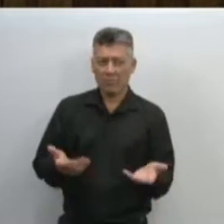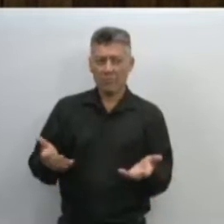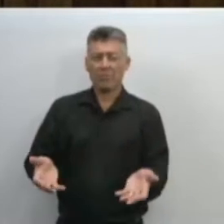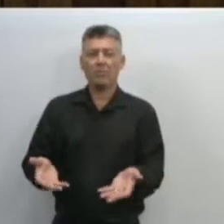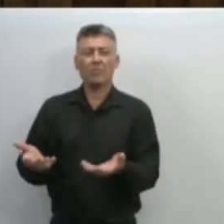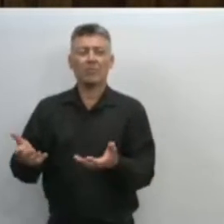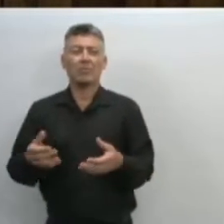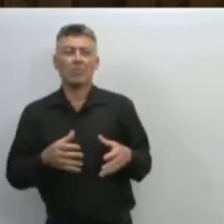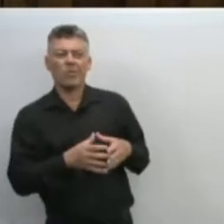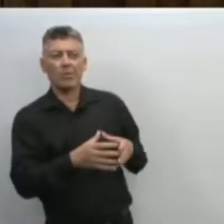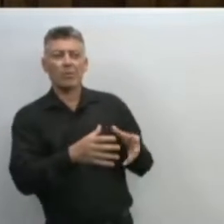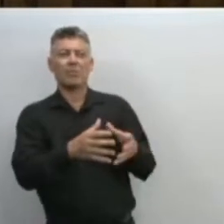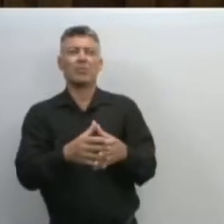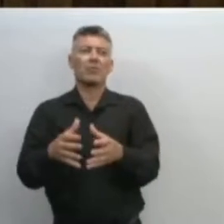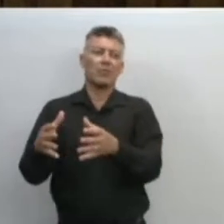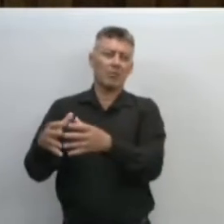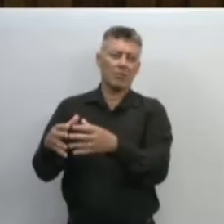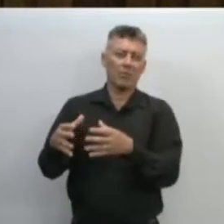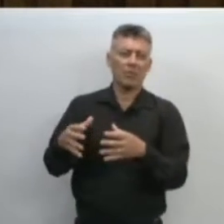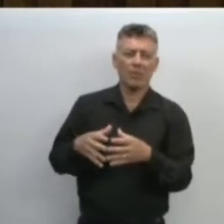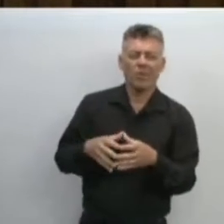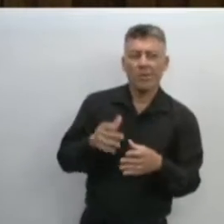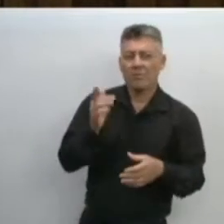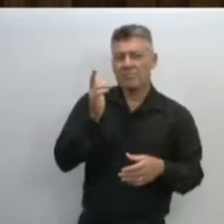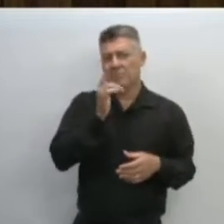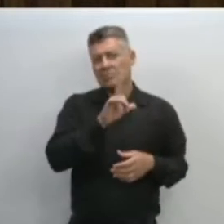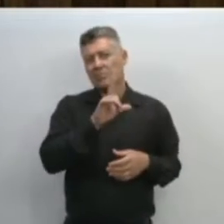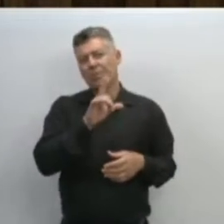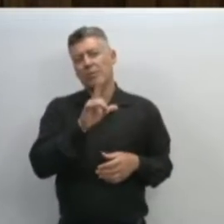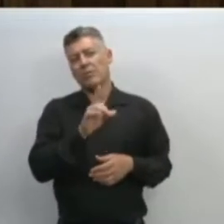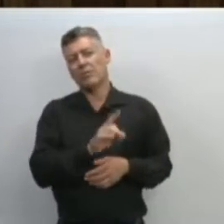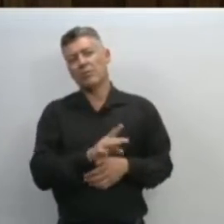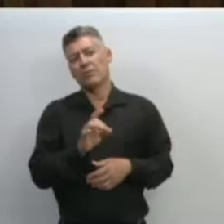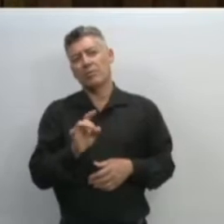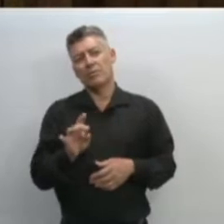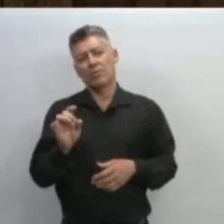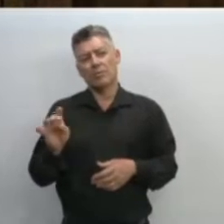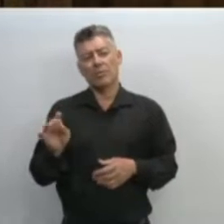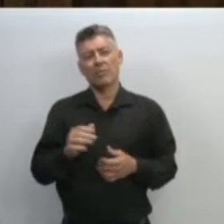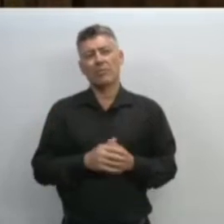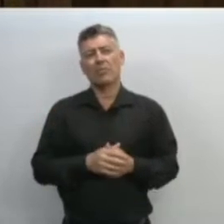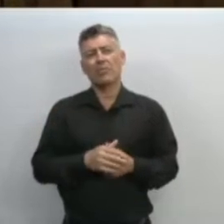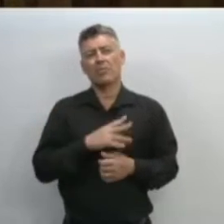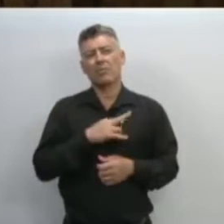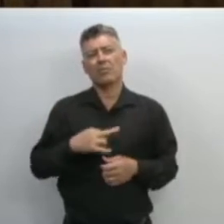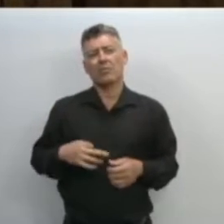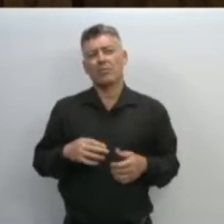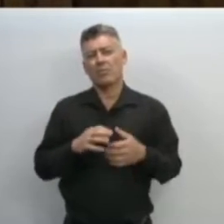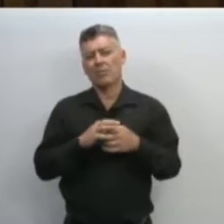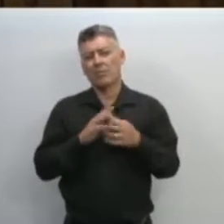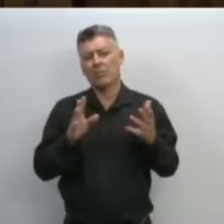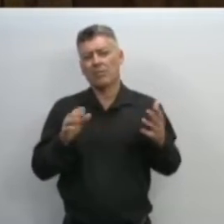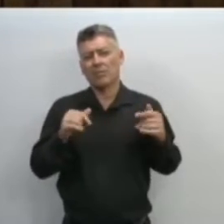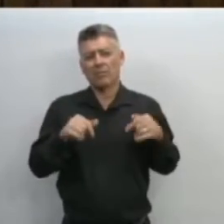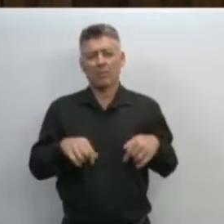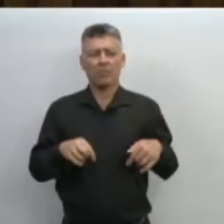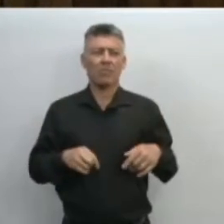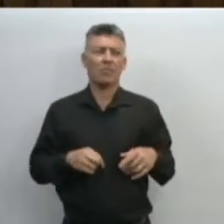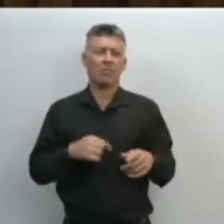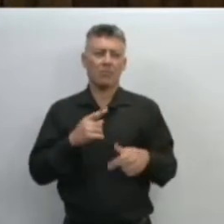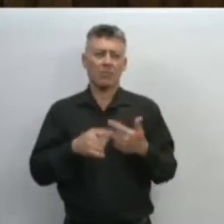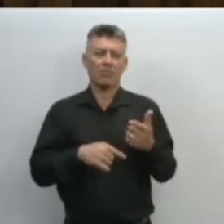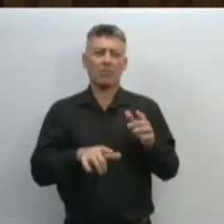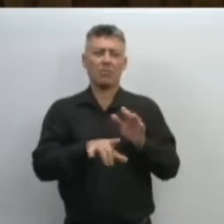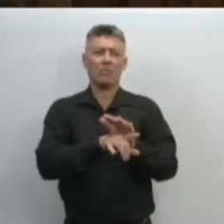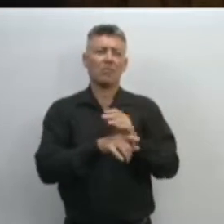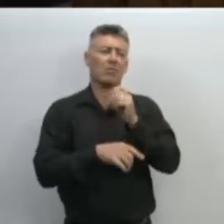dos mandatos e da garantia de cada mandato de qualquer que seja o vereador que esteja aqui na próxima